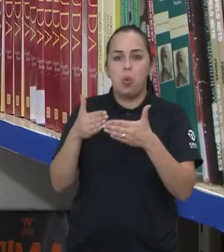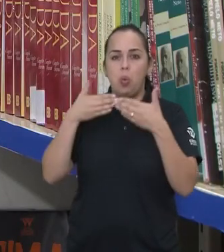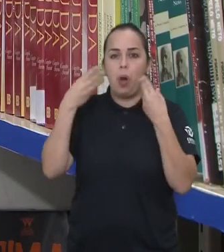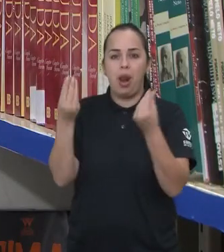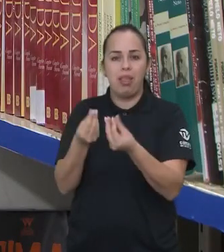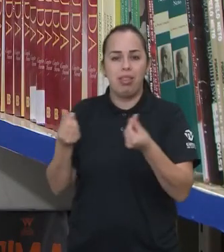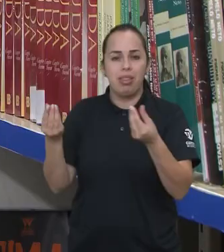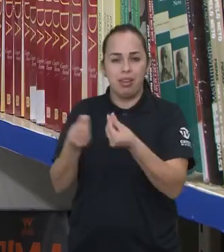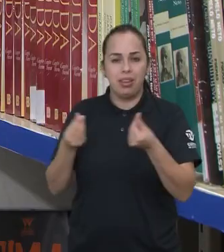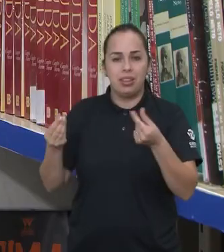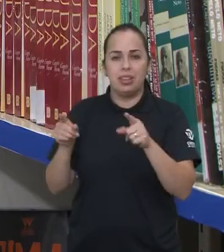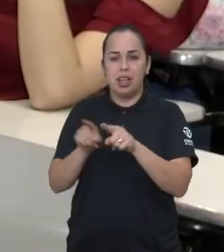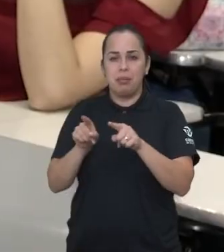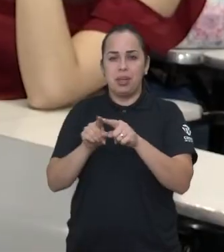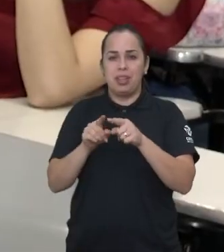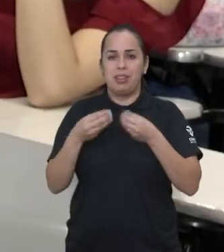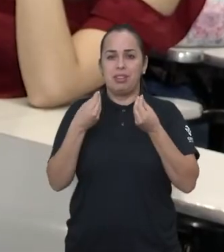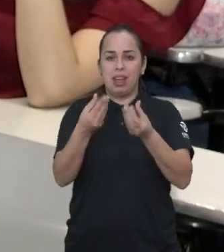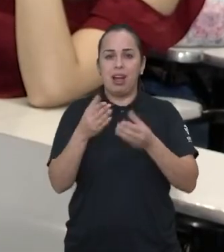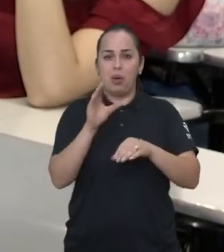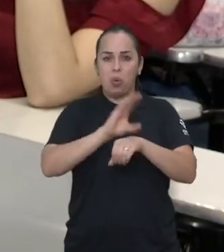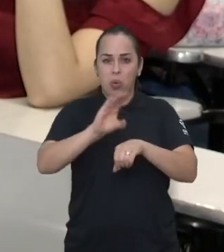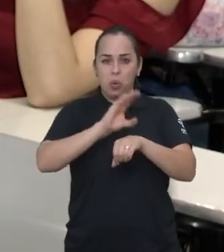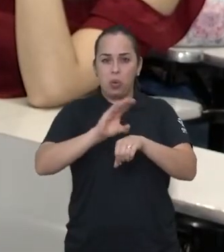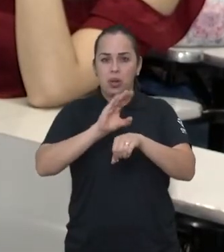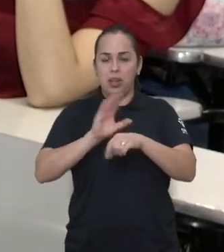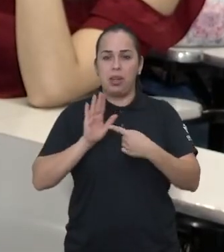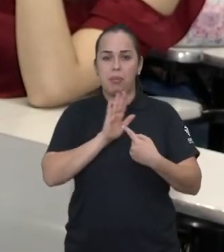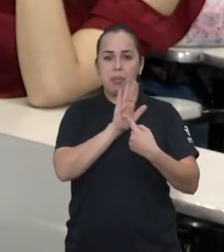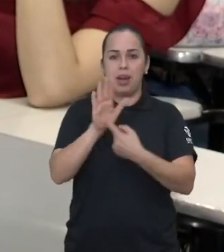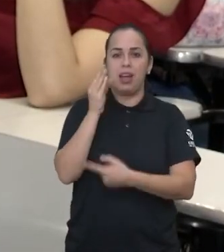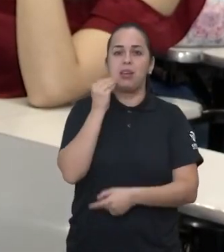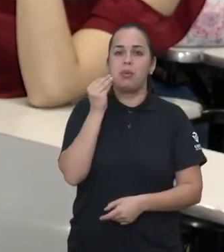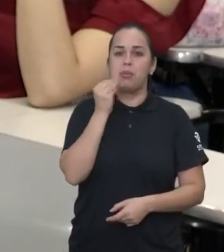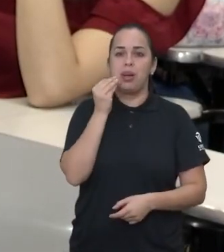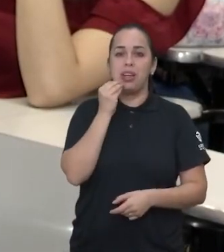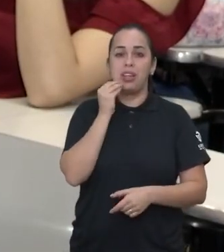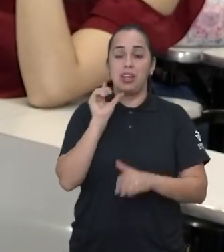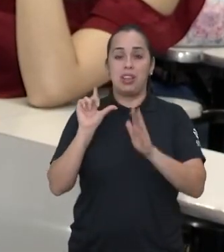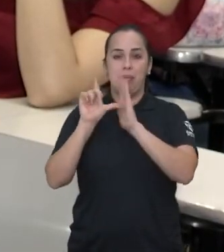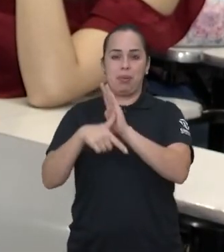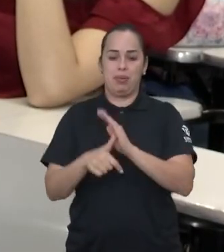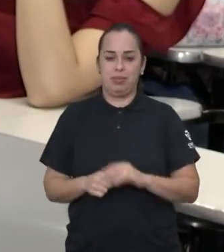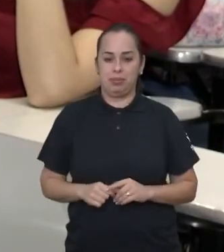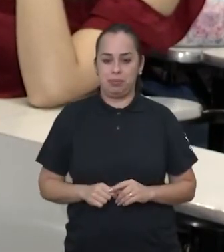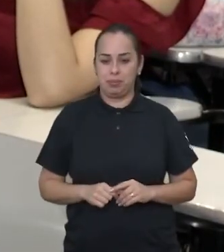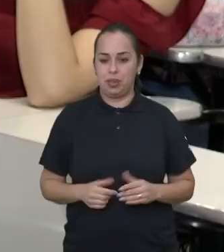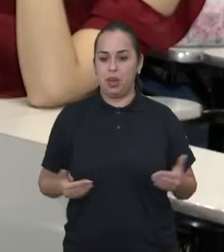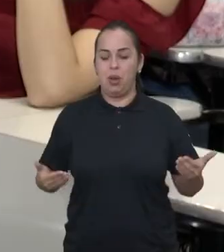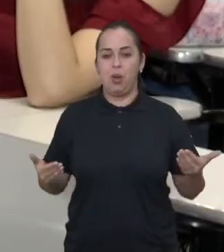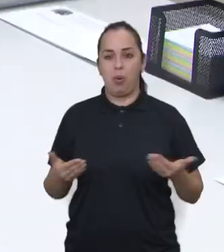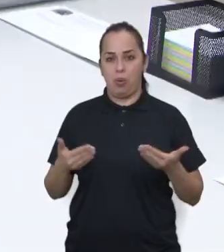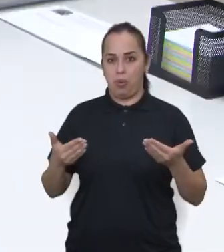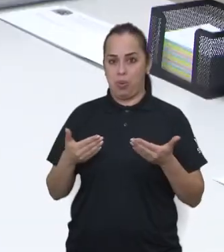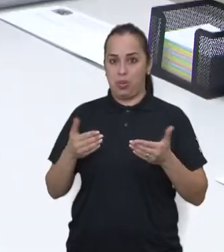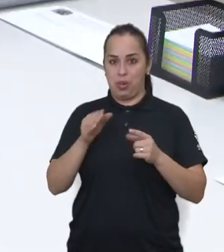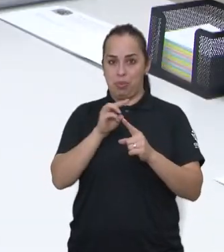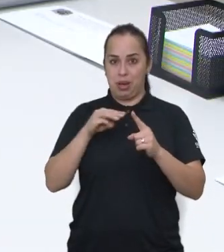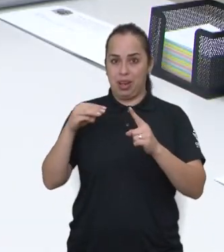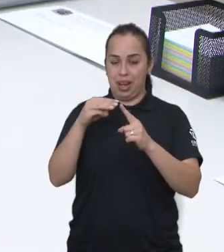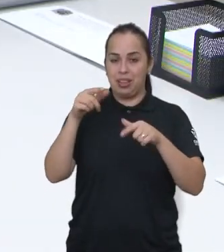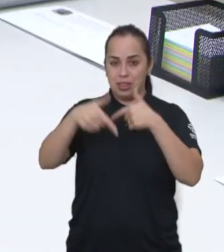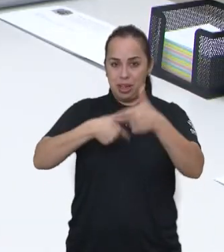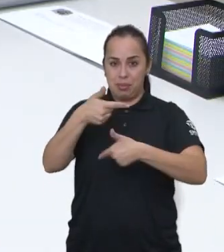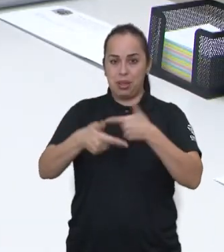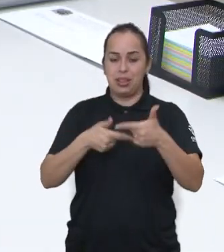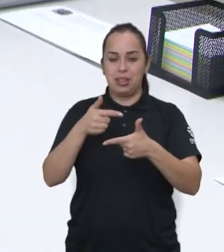qualidade para os estudantes a baixa renda e também capacitação que vai refletir em oportunidades no mercado de trabalho hoje